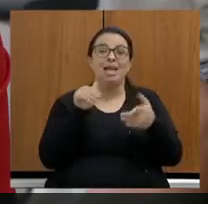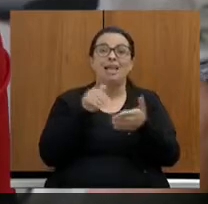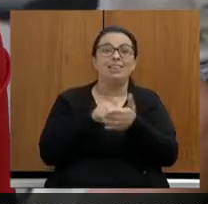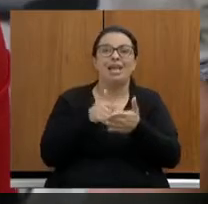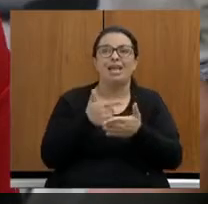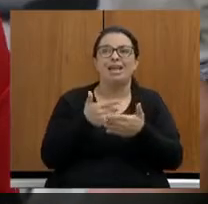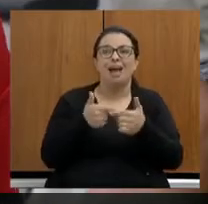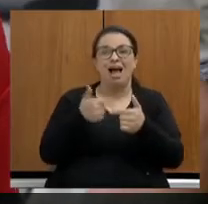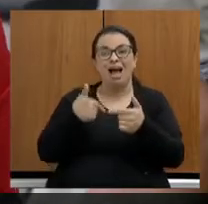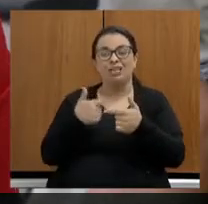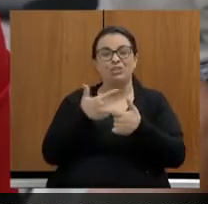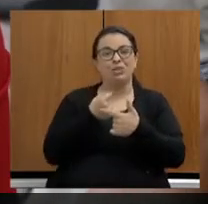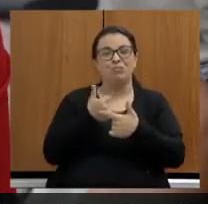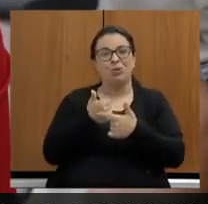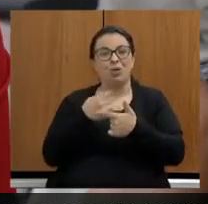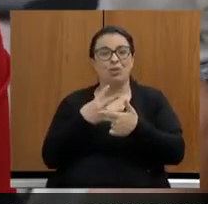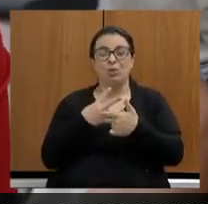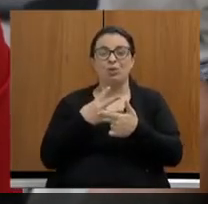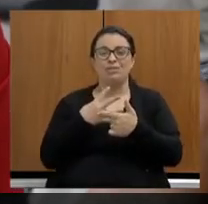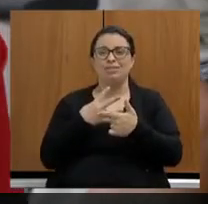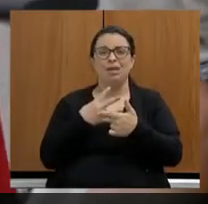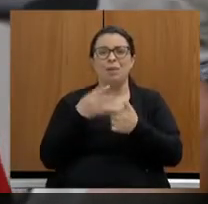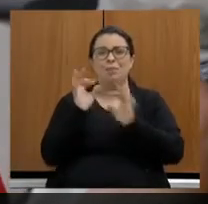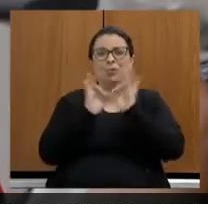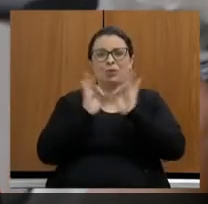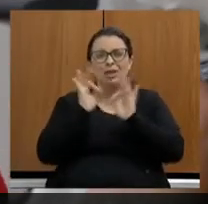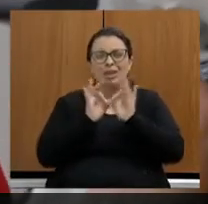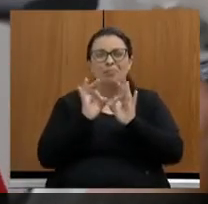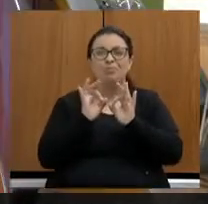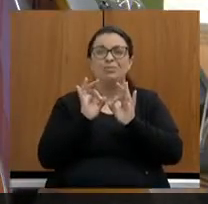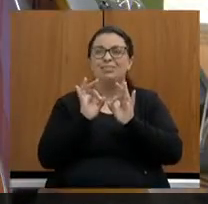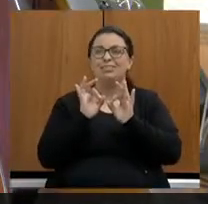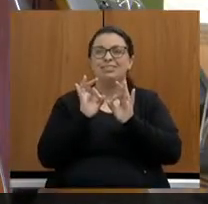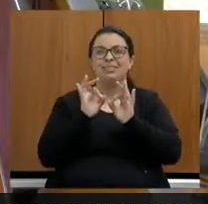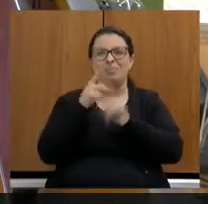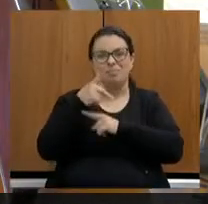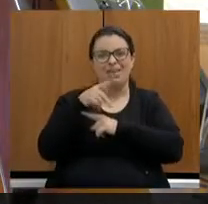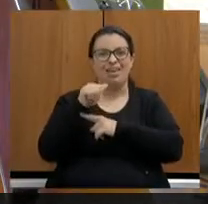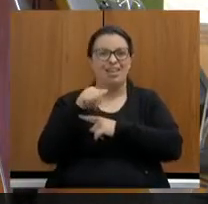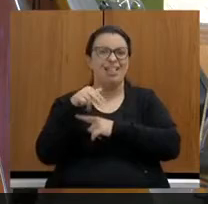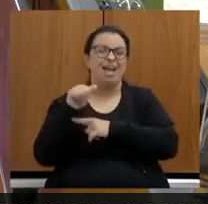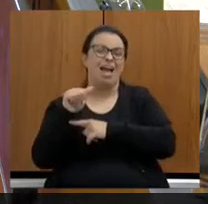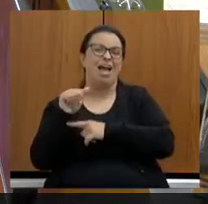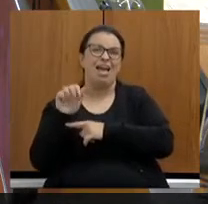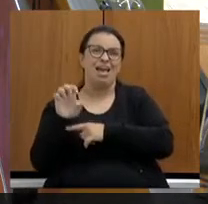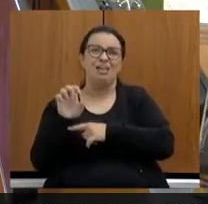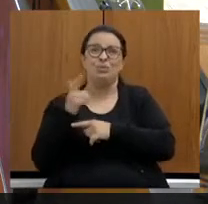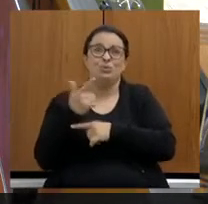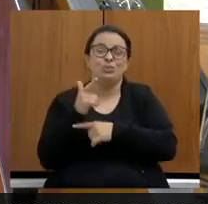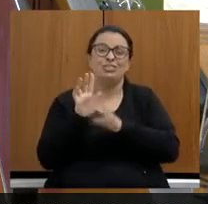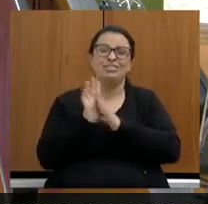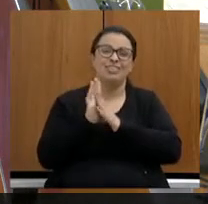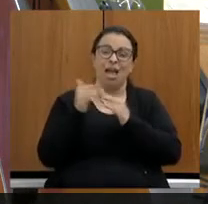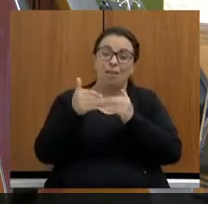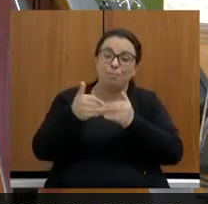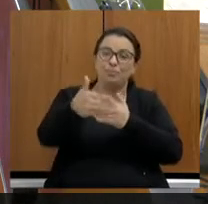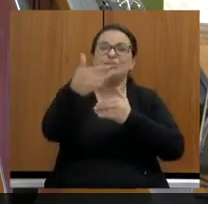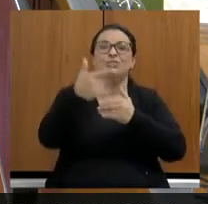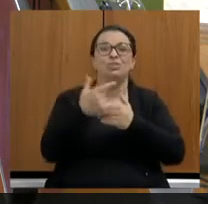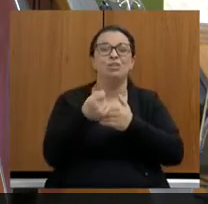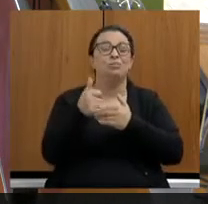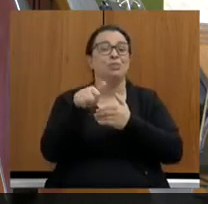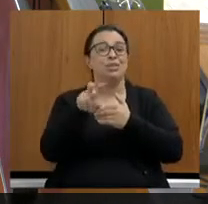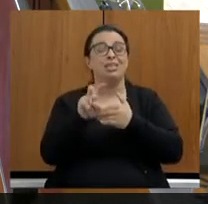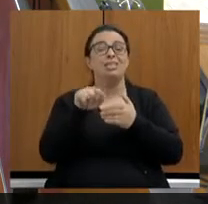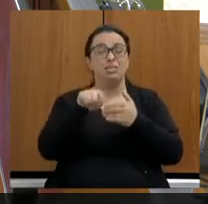existia programa Estadual de alimentação escolar era só programa nacional de alimentação escolar 2015 foi criado